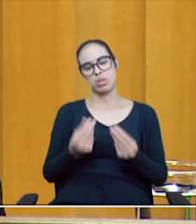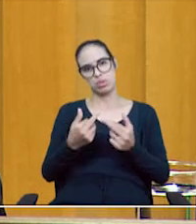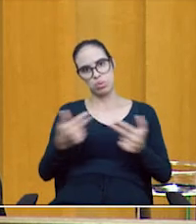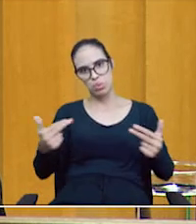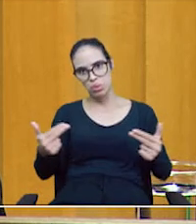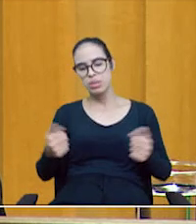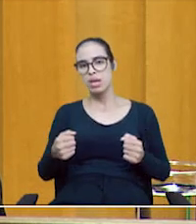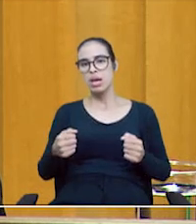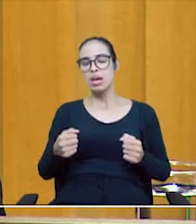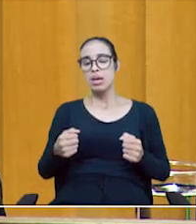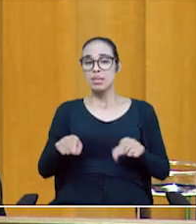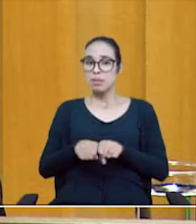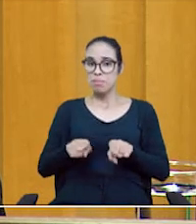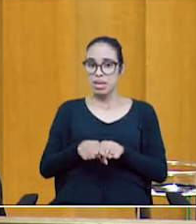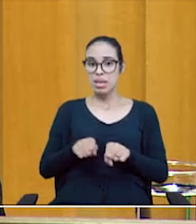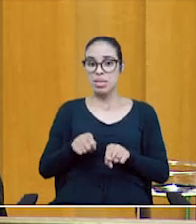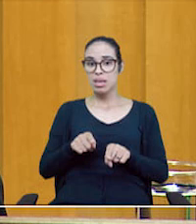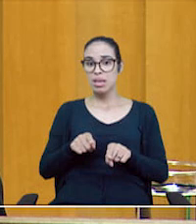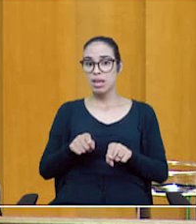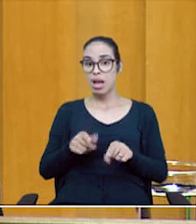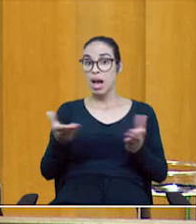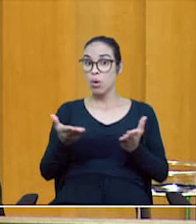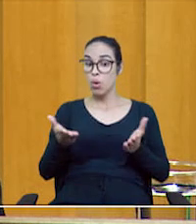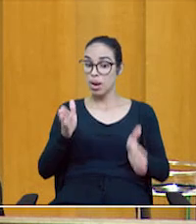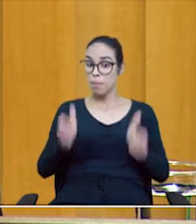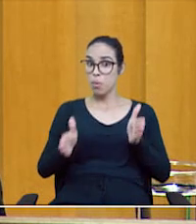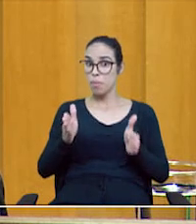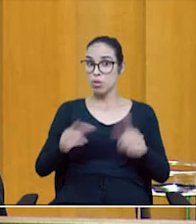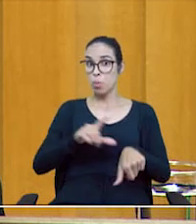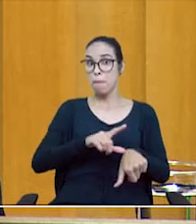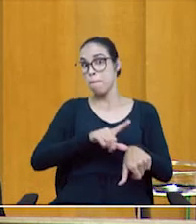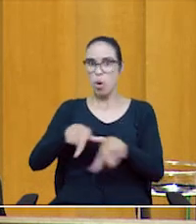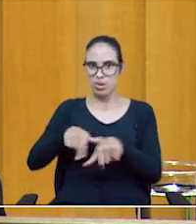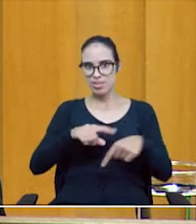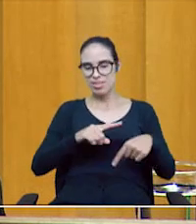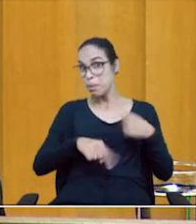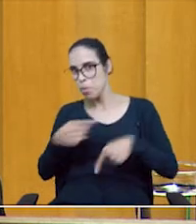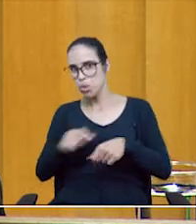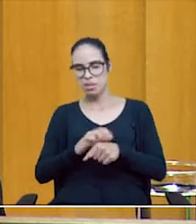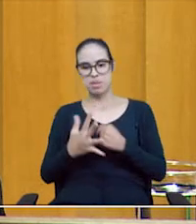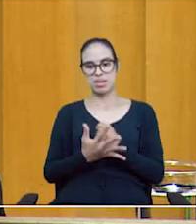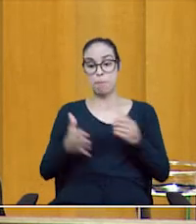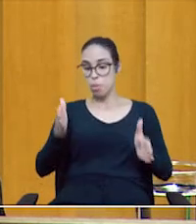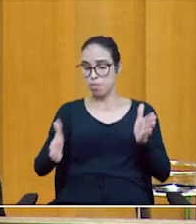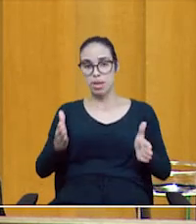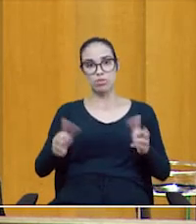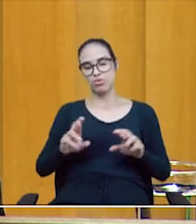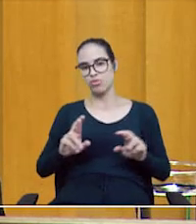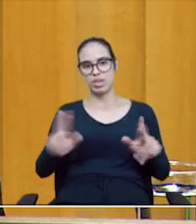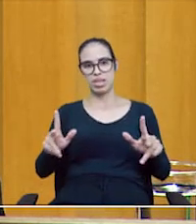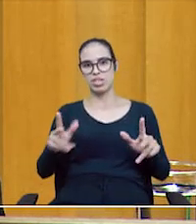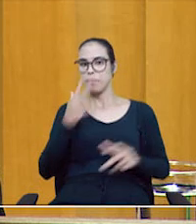pessoas, vivendo algo que se convenciona chamar de pós-pandemia, se é que existe um pós, não sei, mas que também se chama de novo